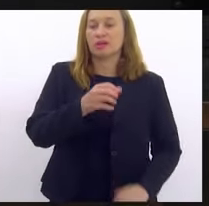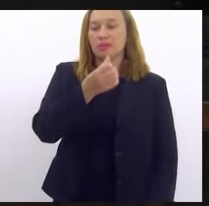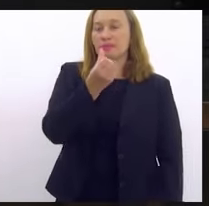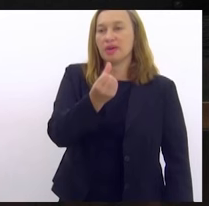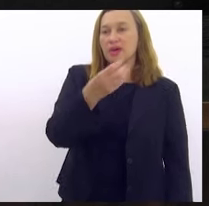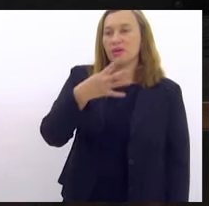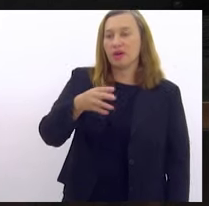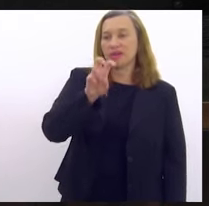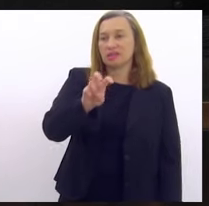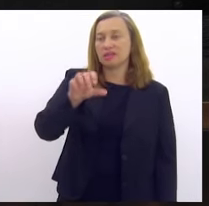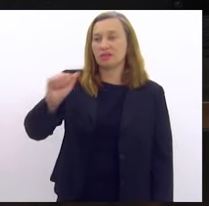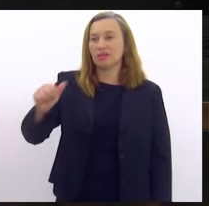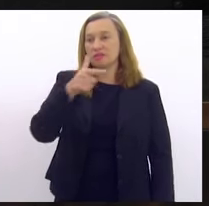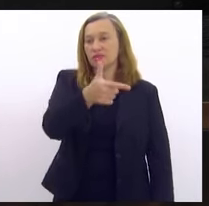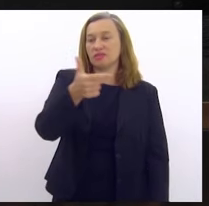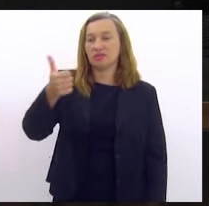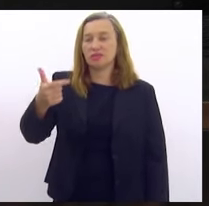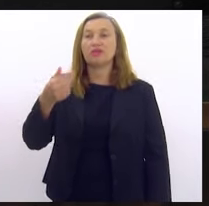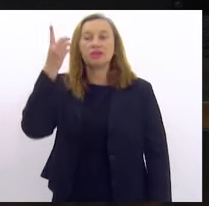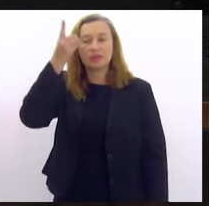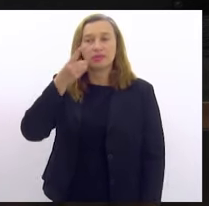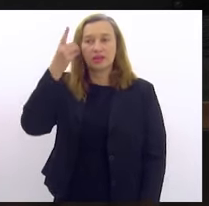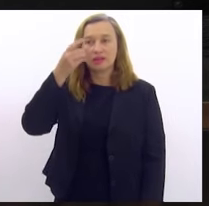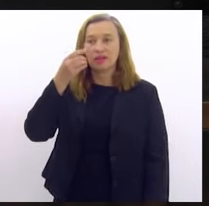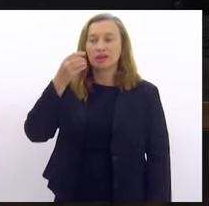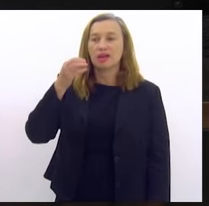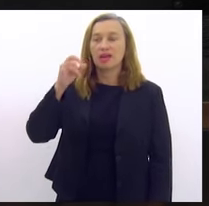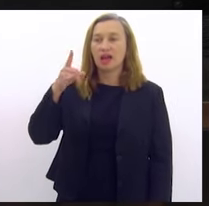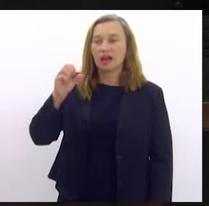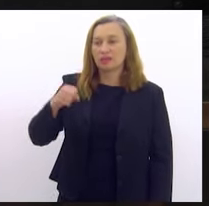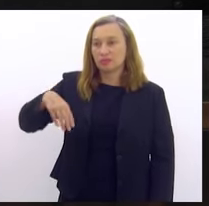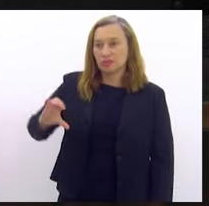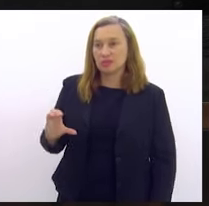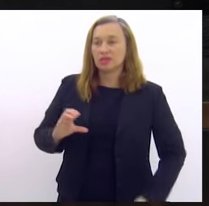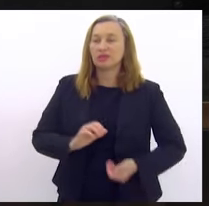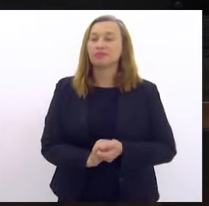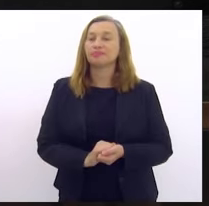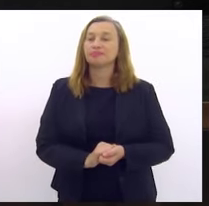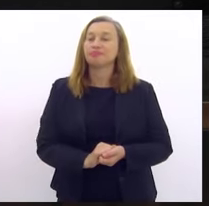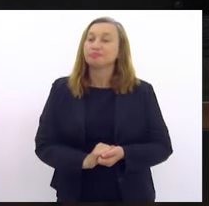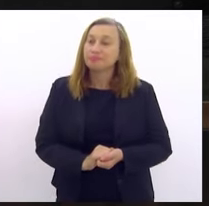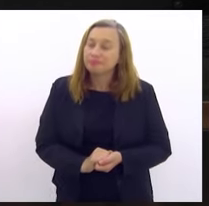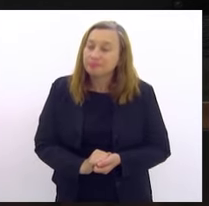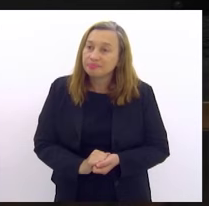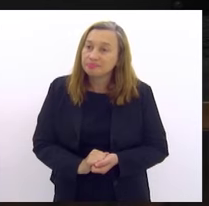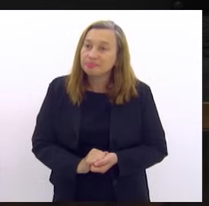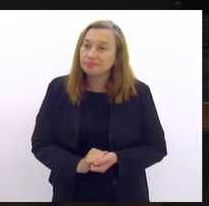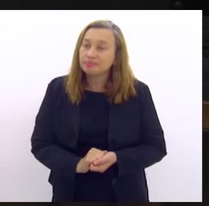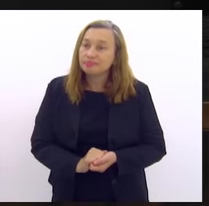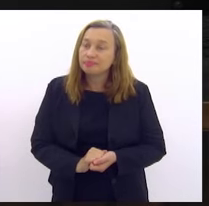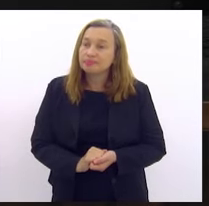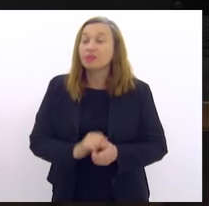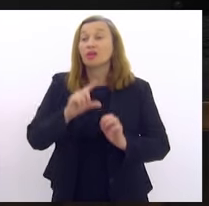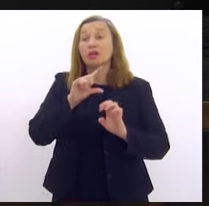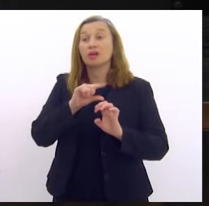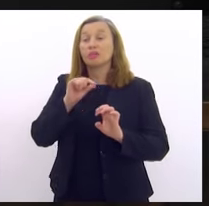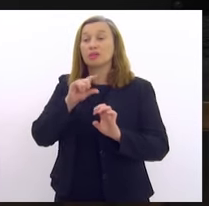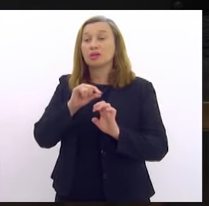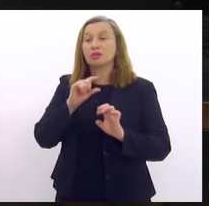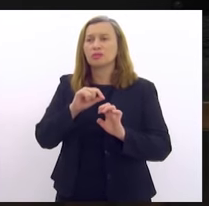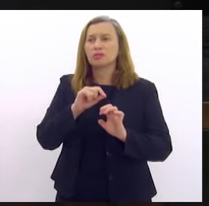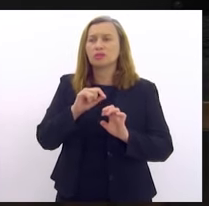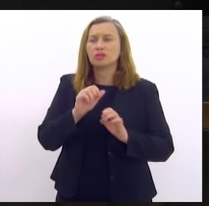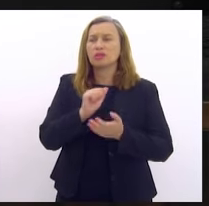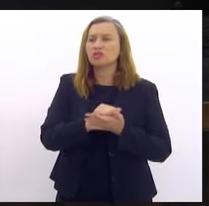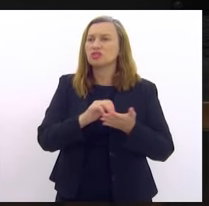6485-A de 2022, de autoria do deputado Carlos Mink, que dispõe sobre as medidas indenizatórias devidas pelo empreendedor de